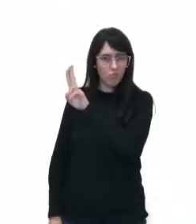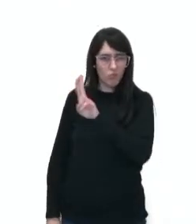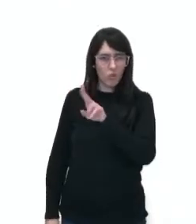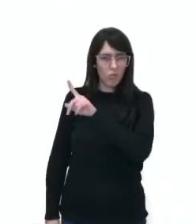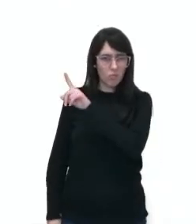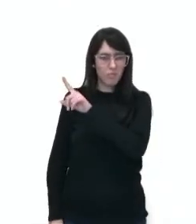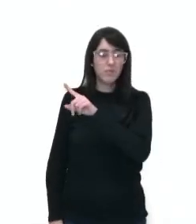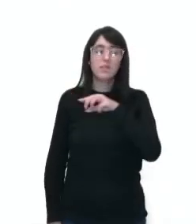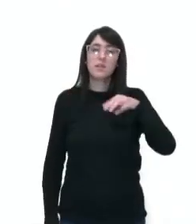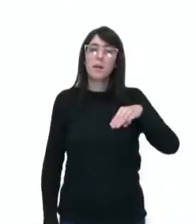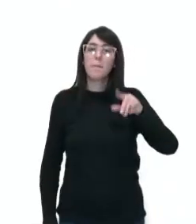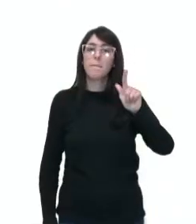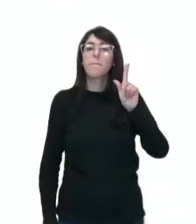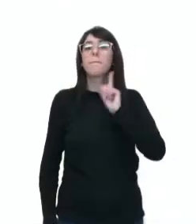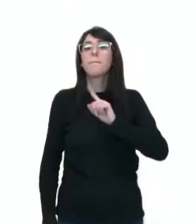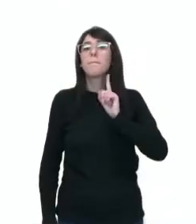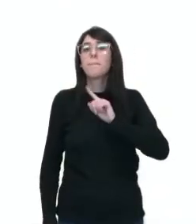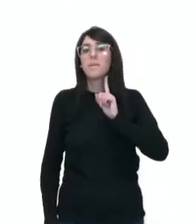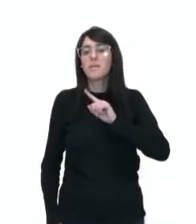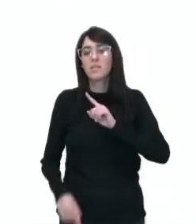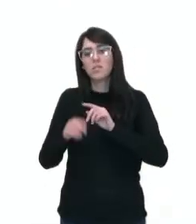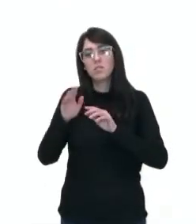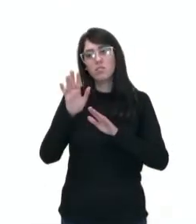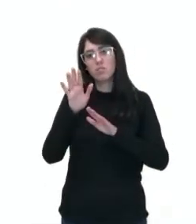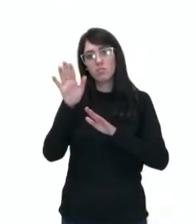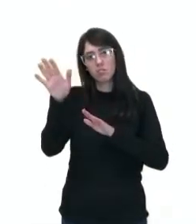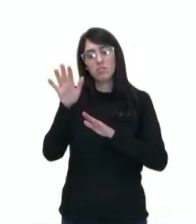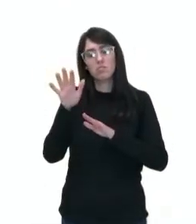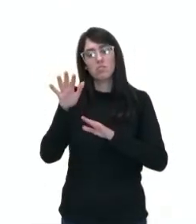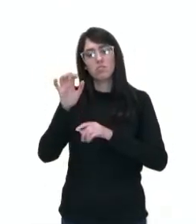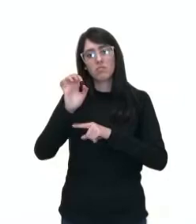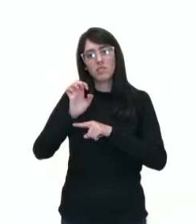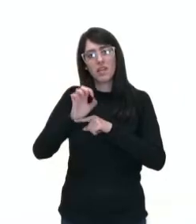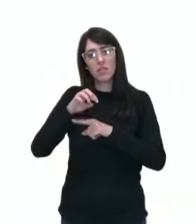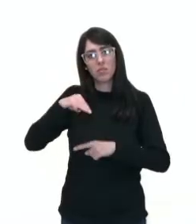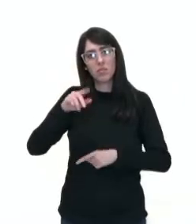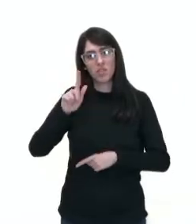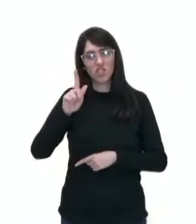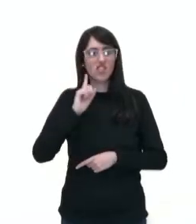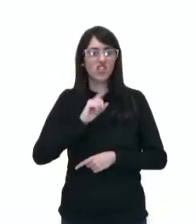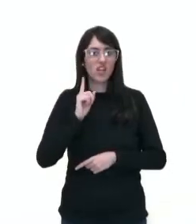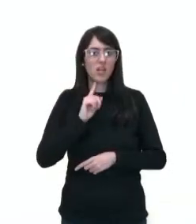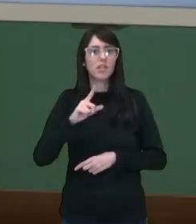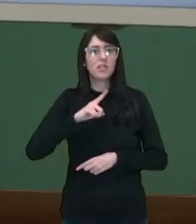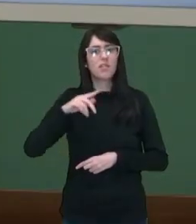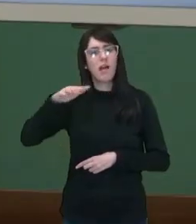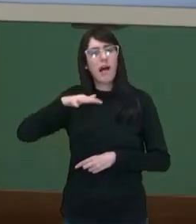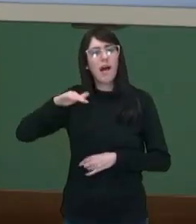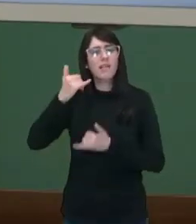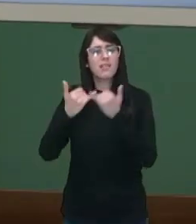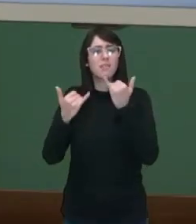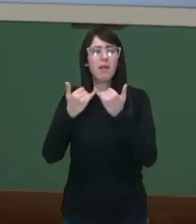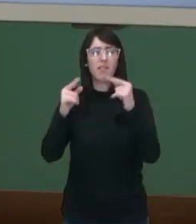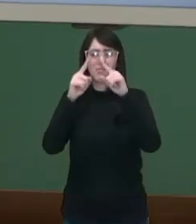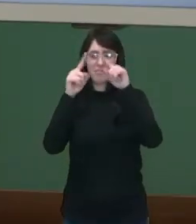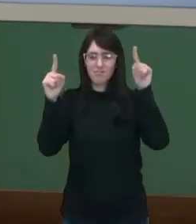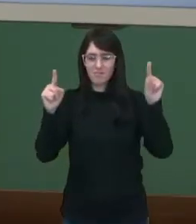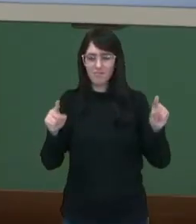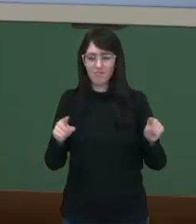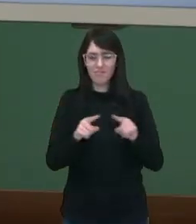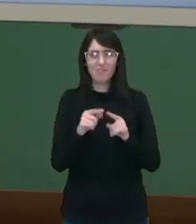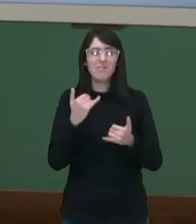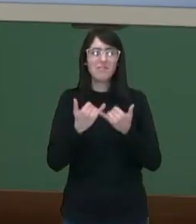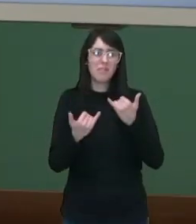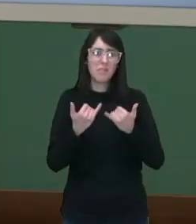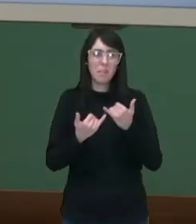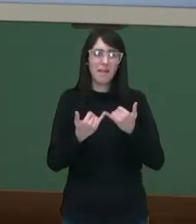em Minas Gerais, no centro-sul do estado de Minas Gerais, formando ali uma área como se fosse realmente uma forma geométrica, né?